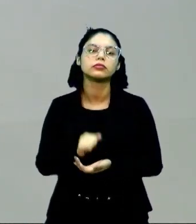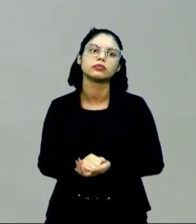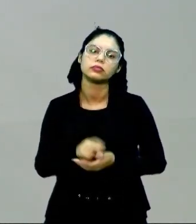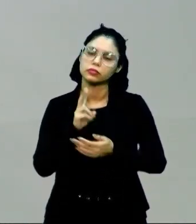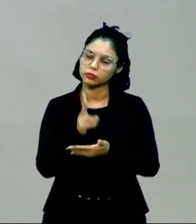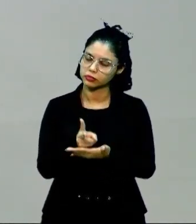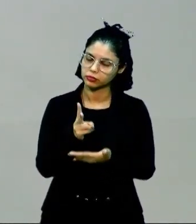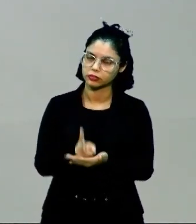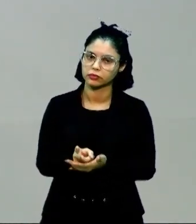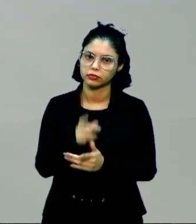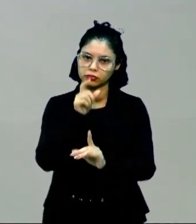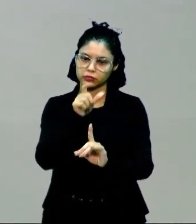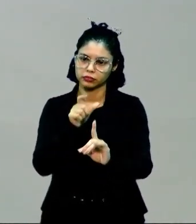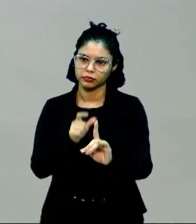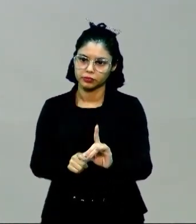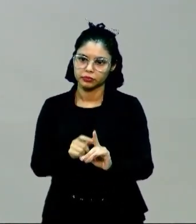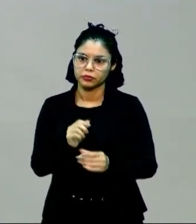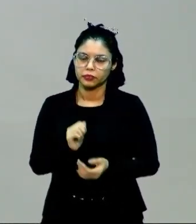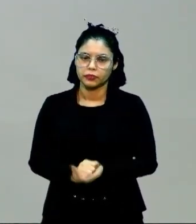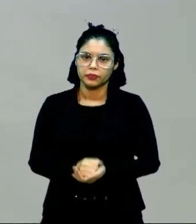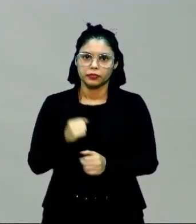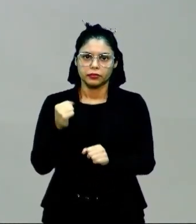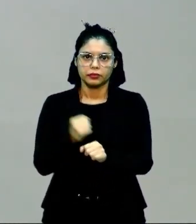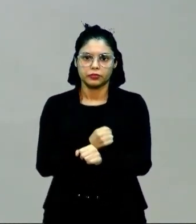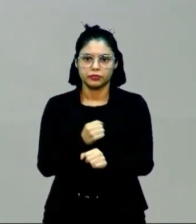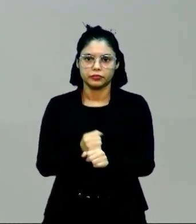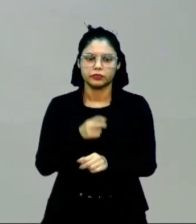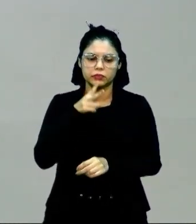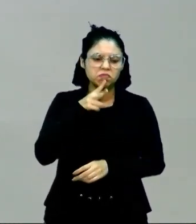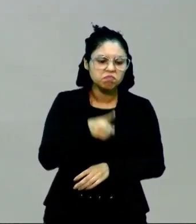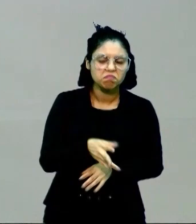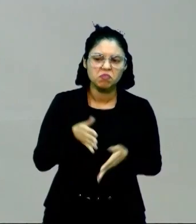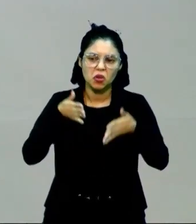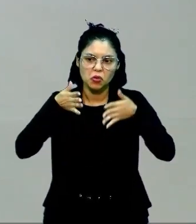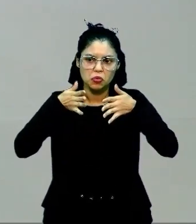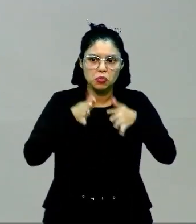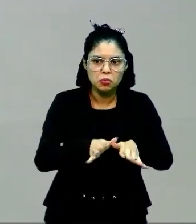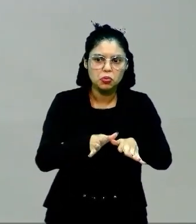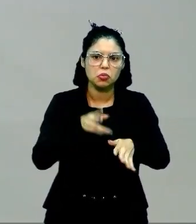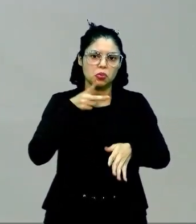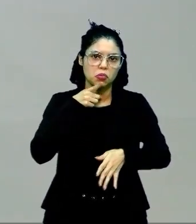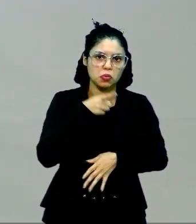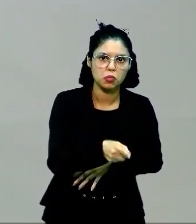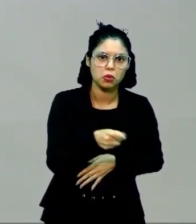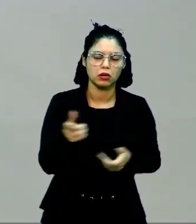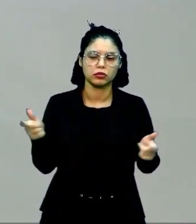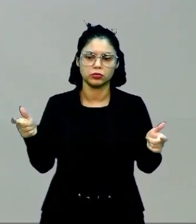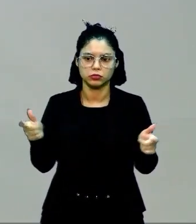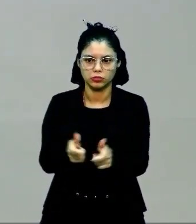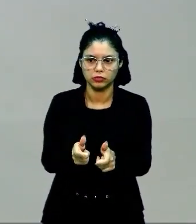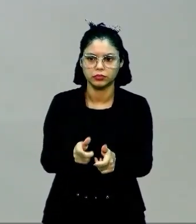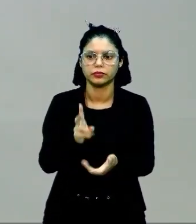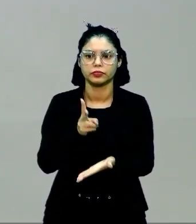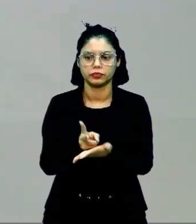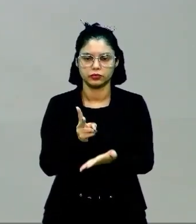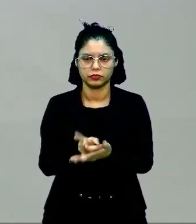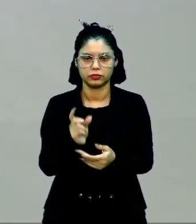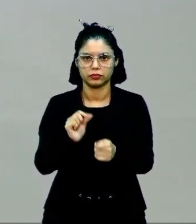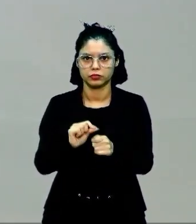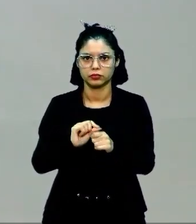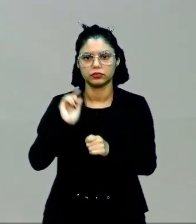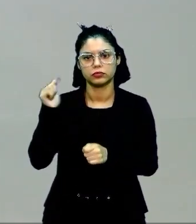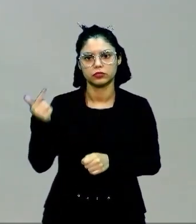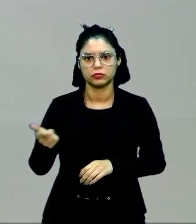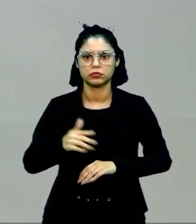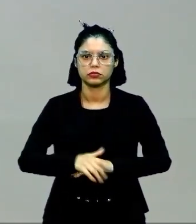sempre terá essa finalidade de constranger, de humilhar, de reduzir, de diminuir, de fazer com que o